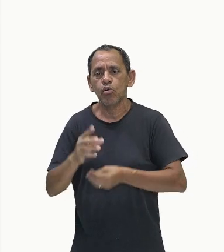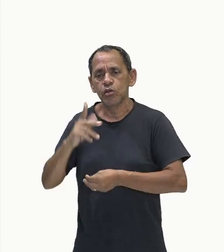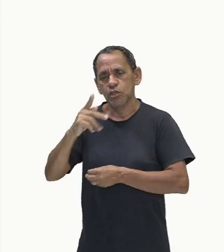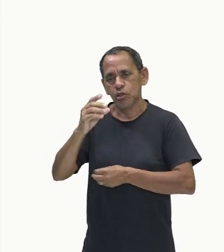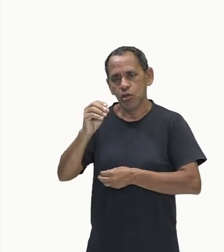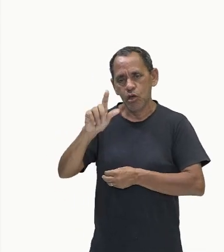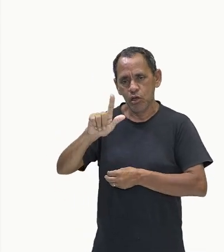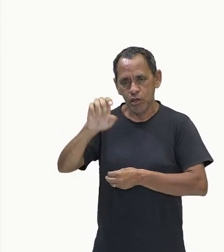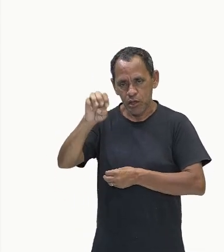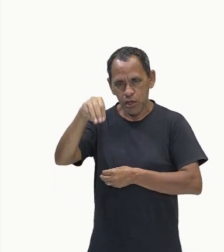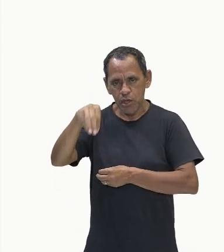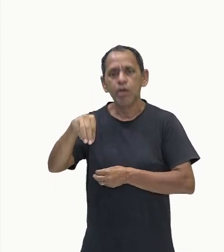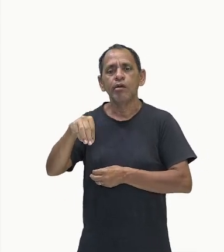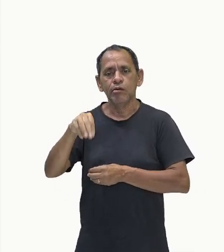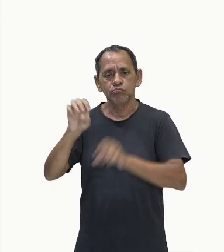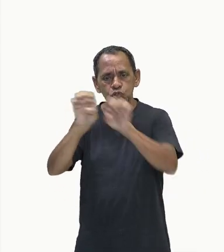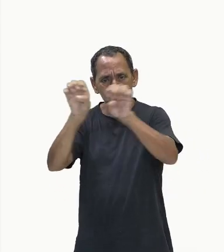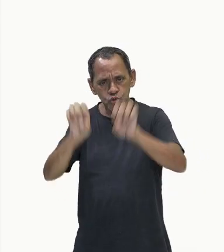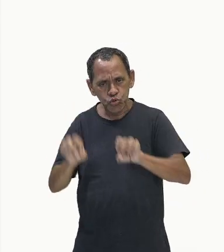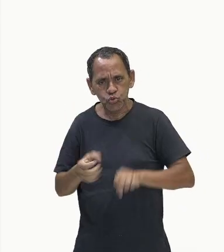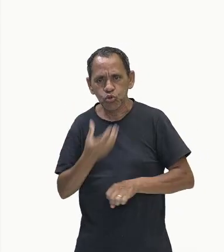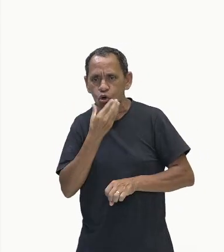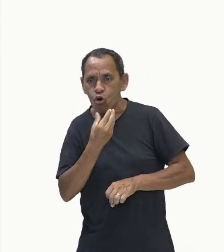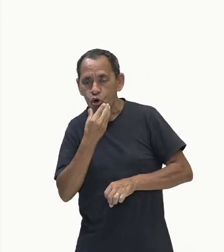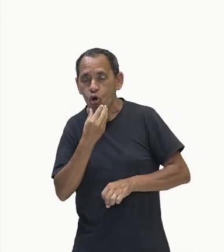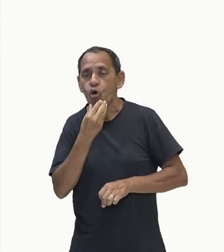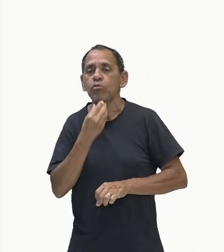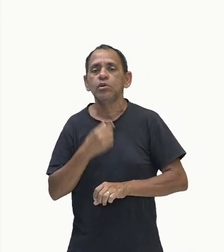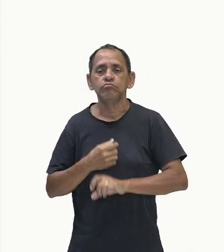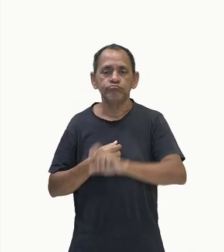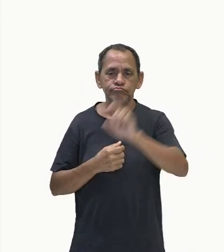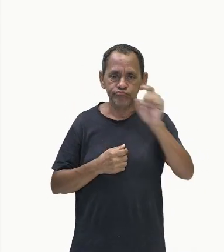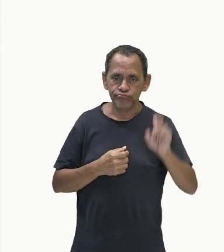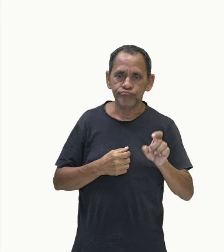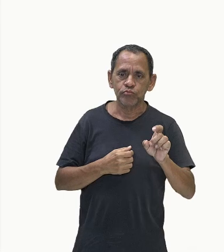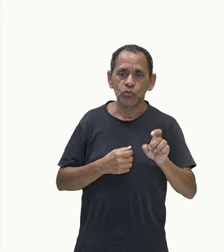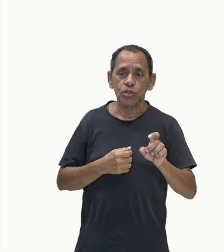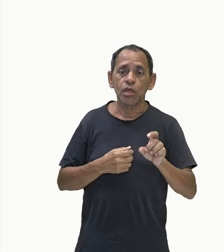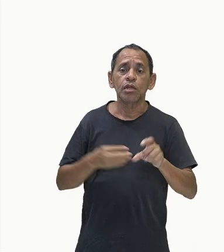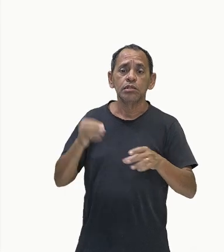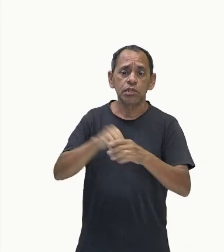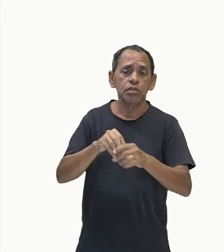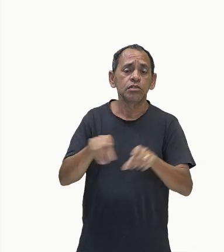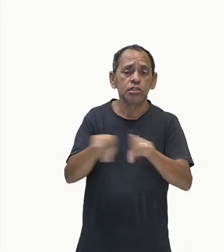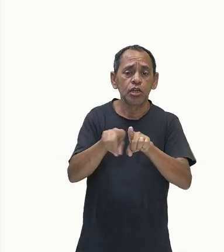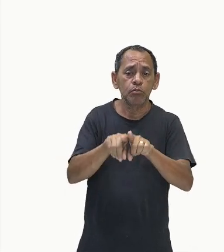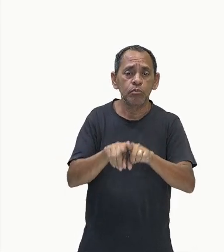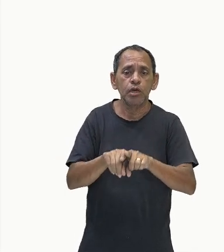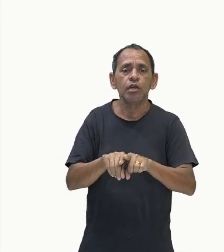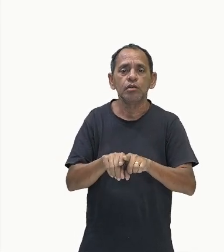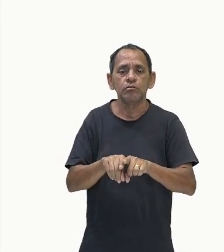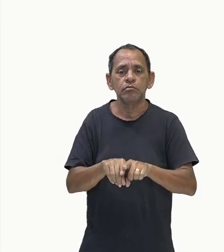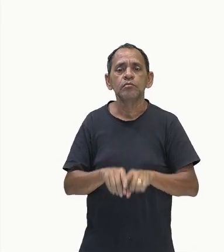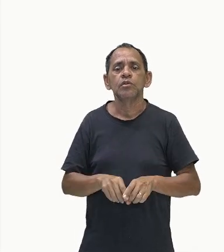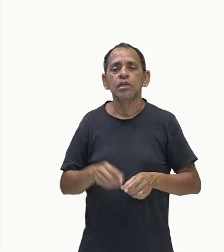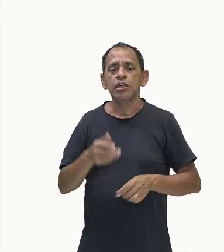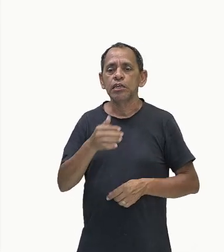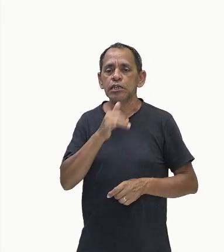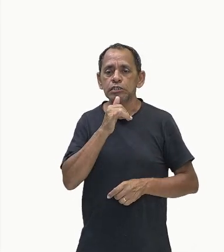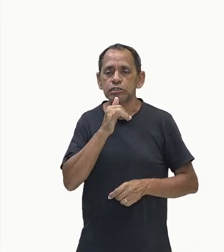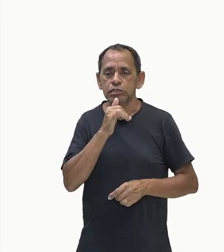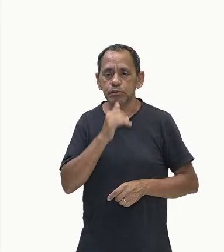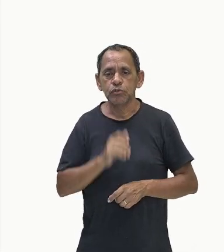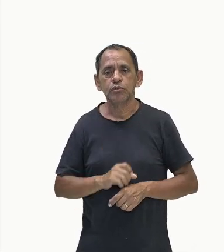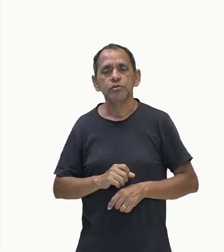estrutura masculina, vai ali, esse pólen está presente aqui, ó, no estilete, tá? Uma